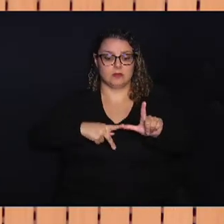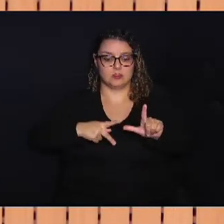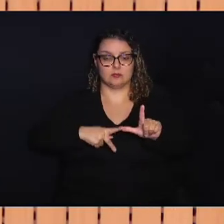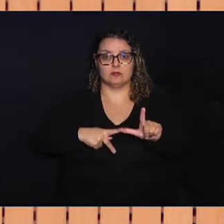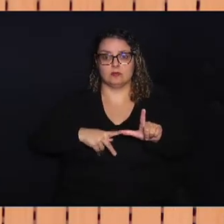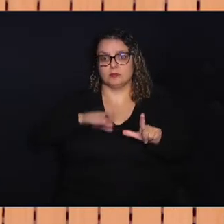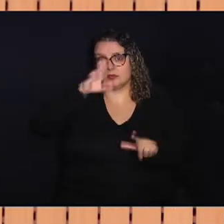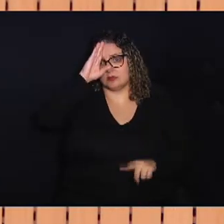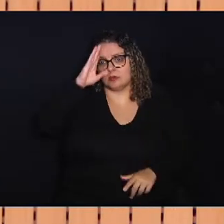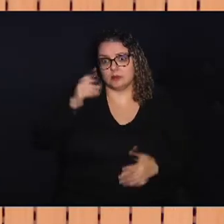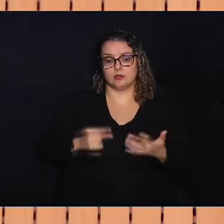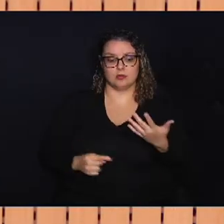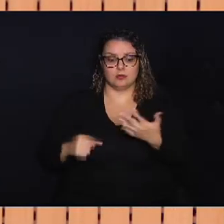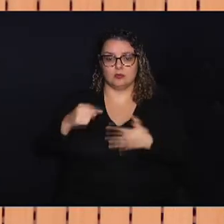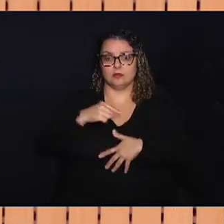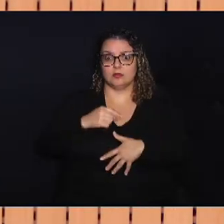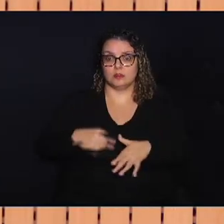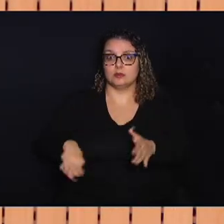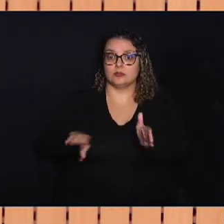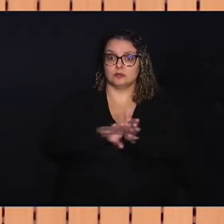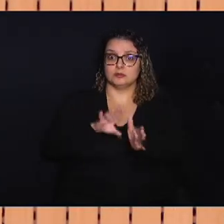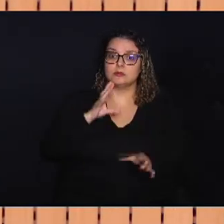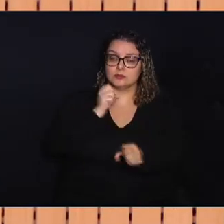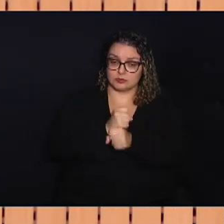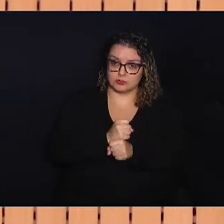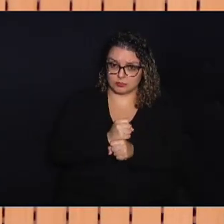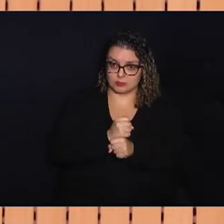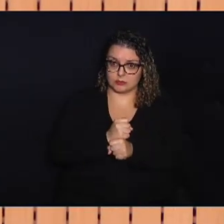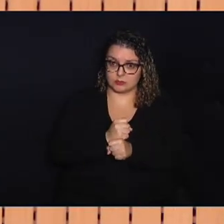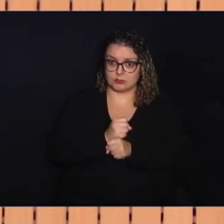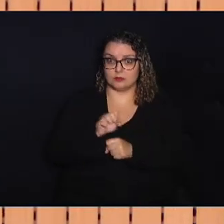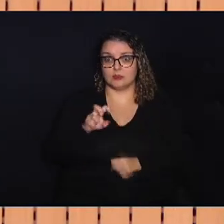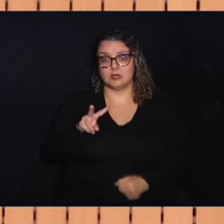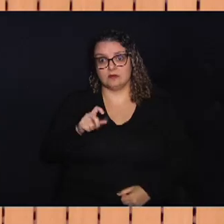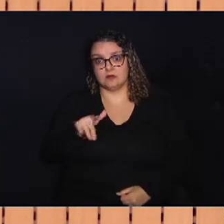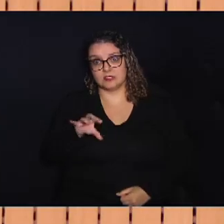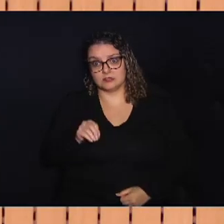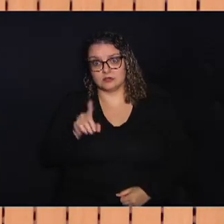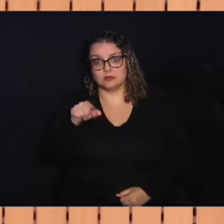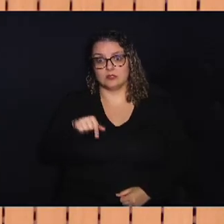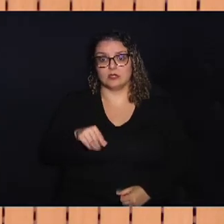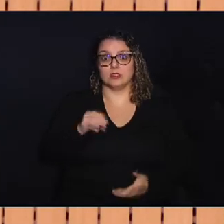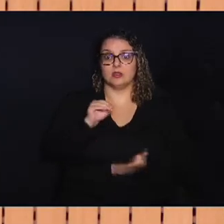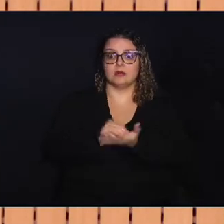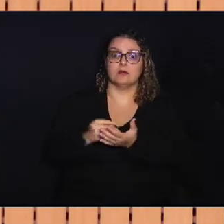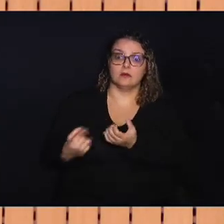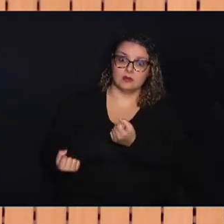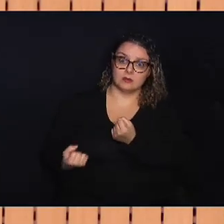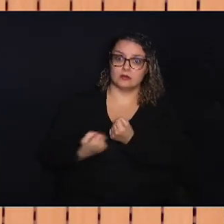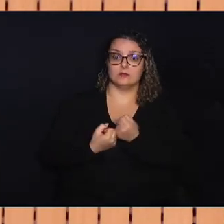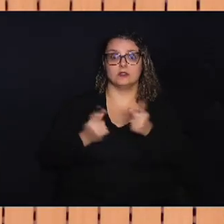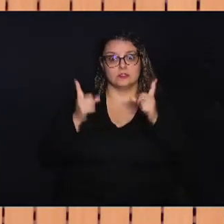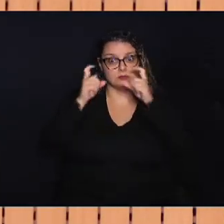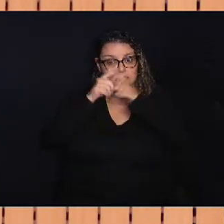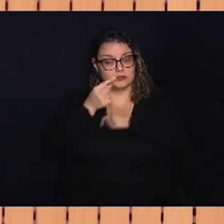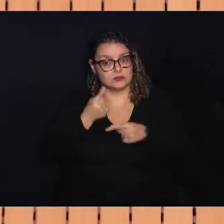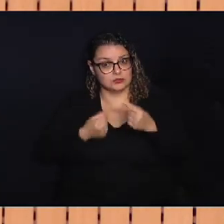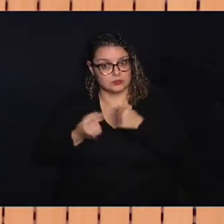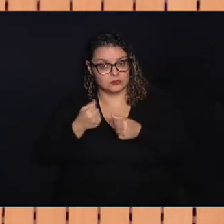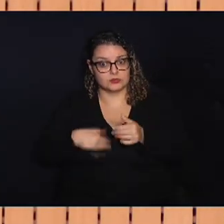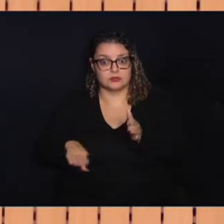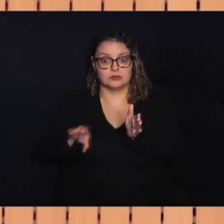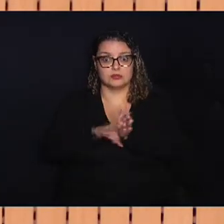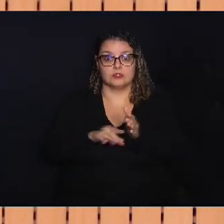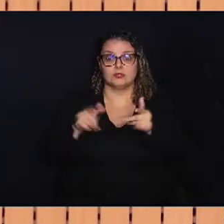um dos índices que chegaram à conclusão sobre evasão foi a falta de apoio, de dificuldades financeiras de chegar